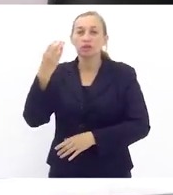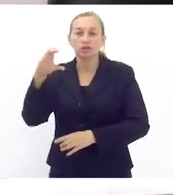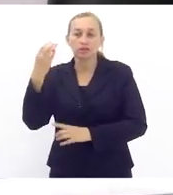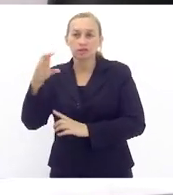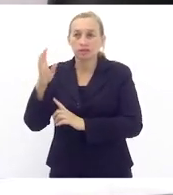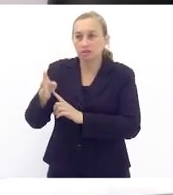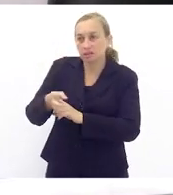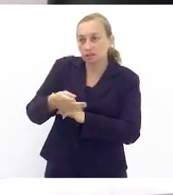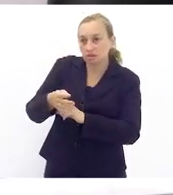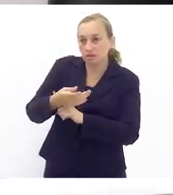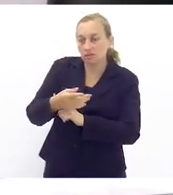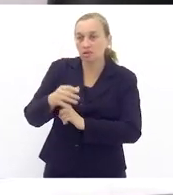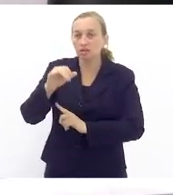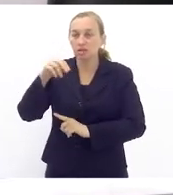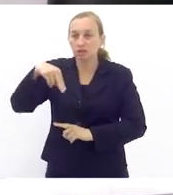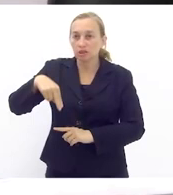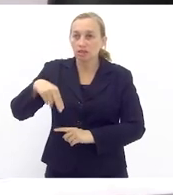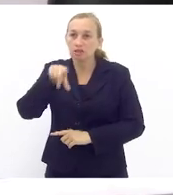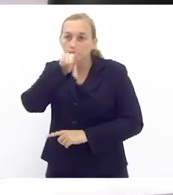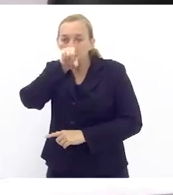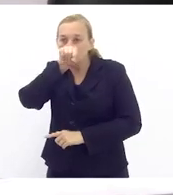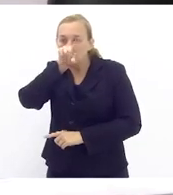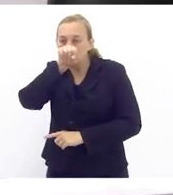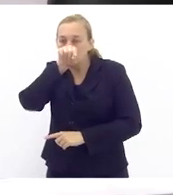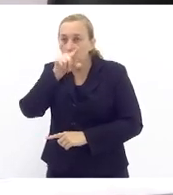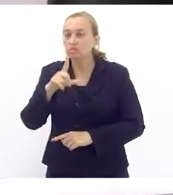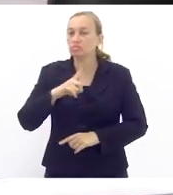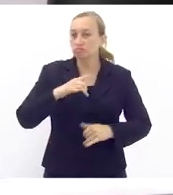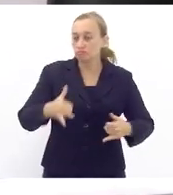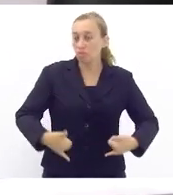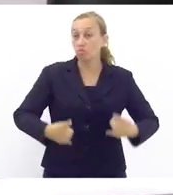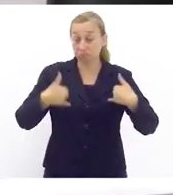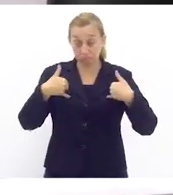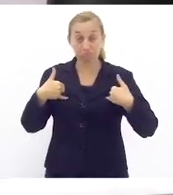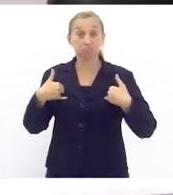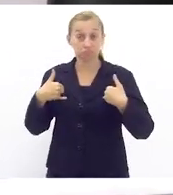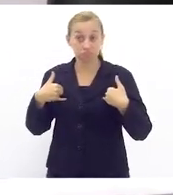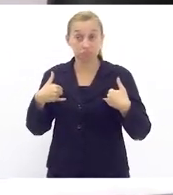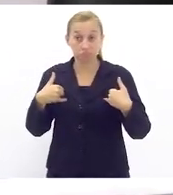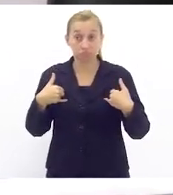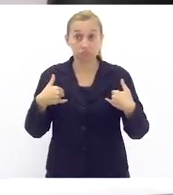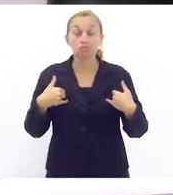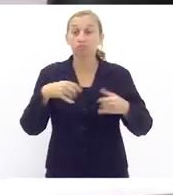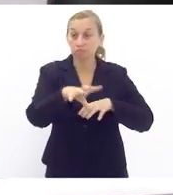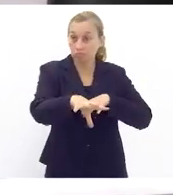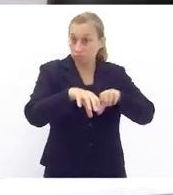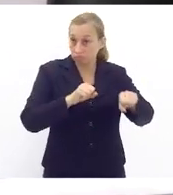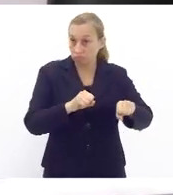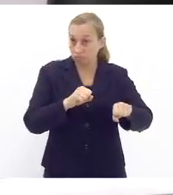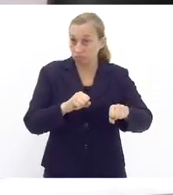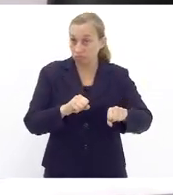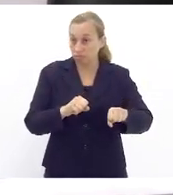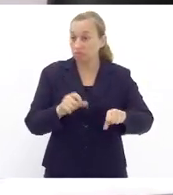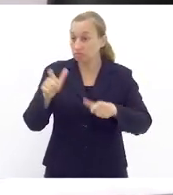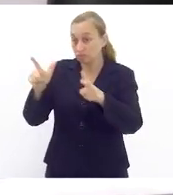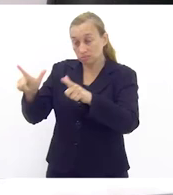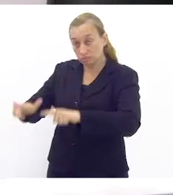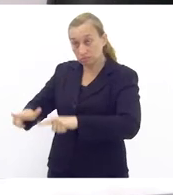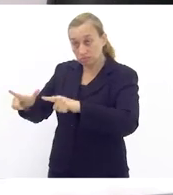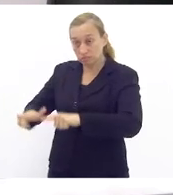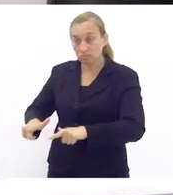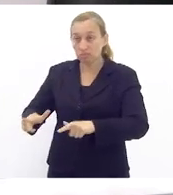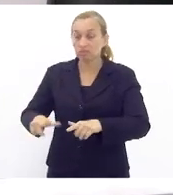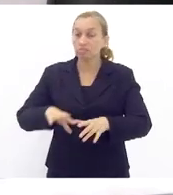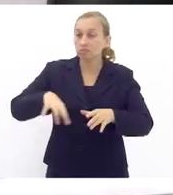do campus Nilópolis e eu tenho muito orgulho de ter sido formada nessa academia e